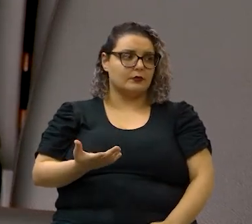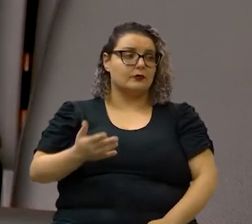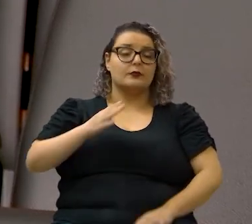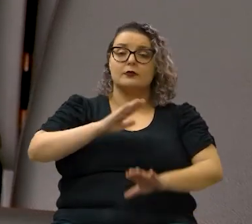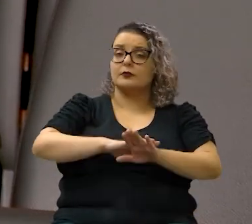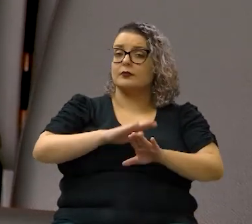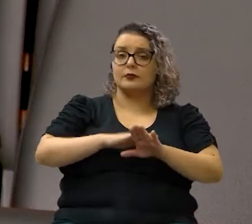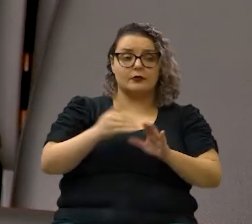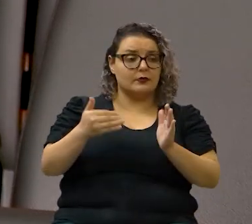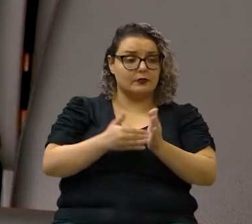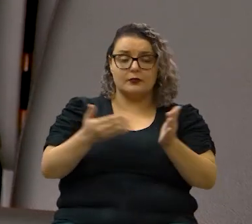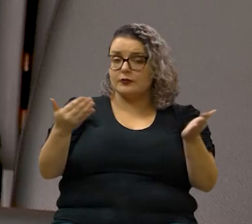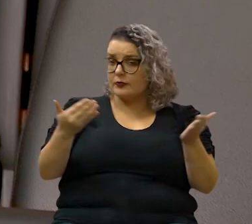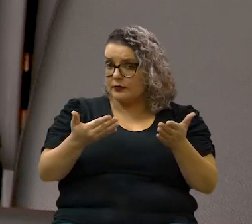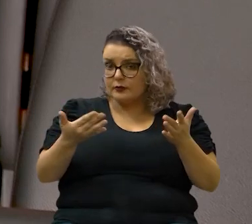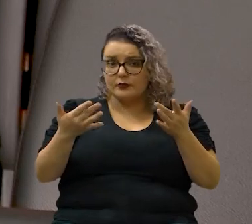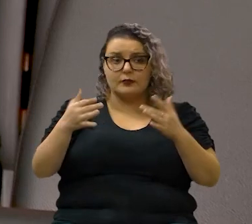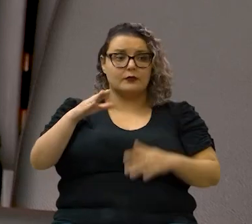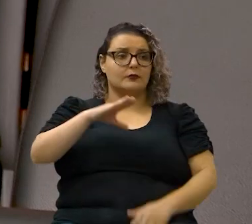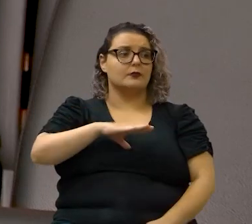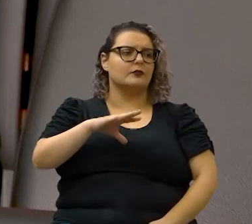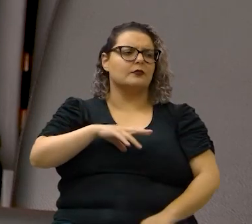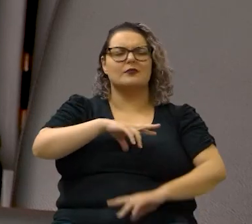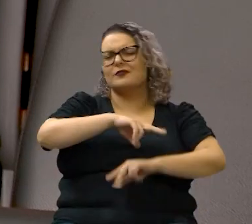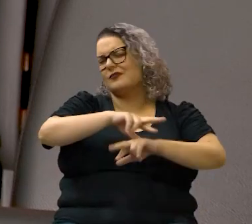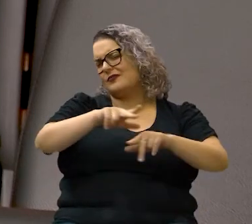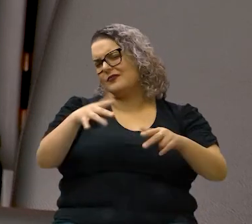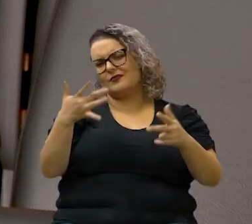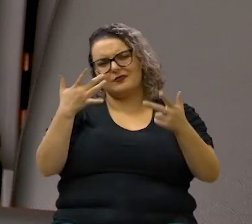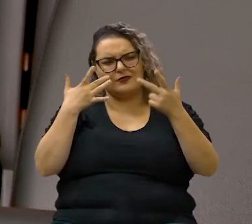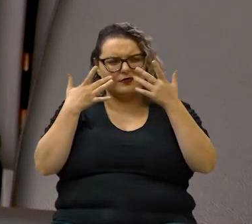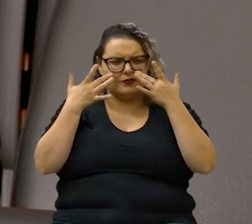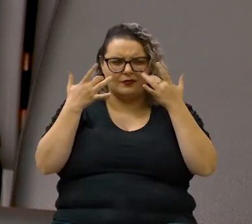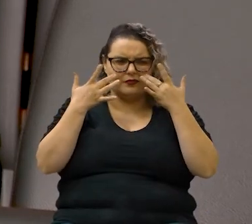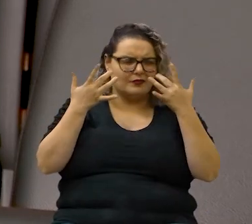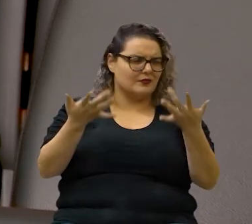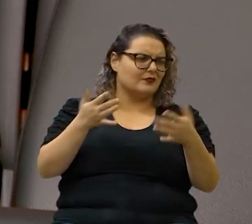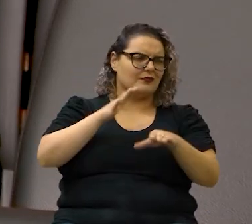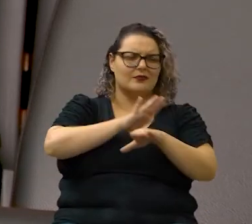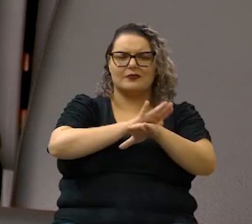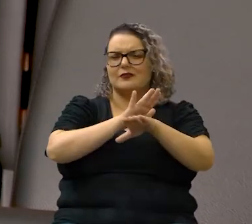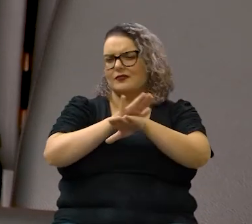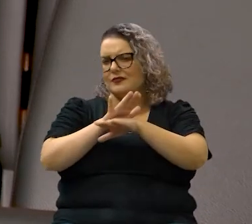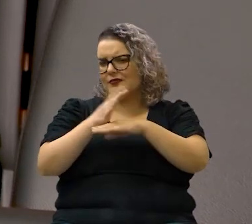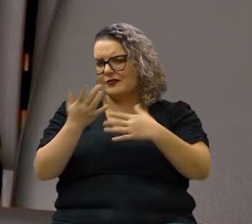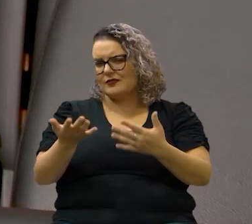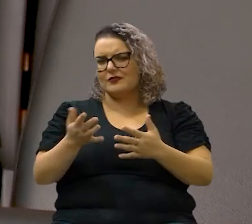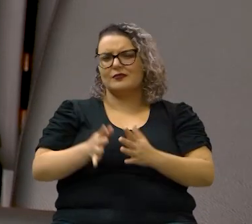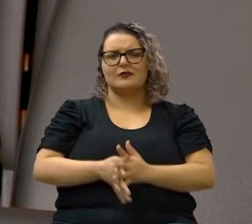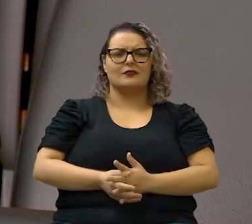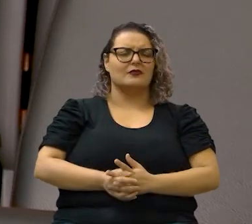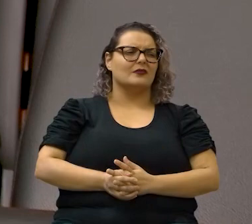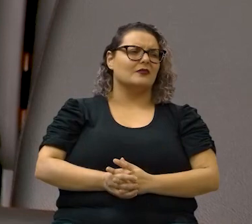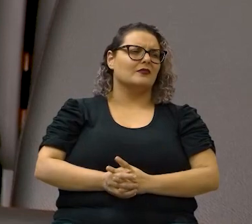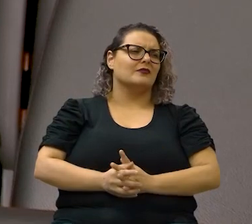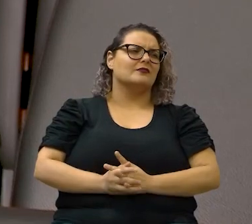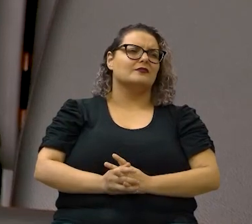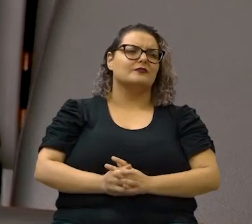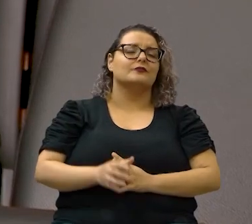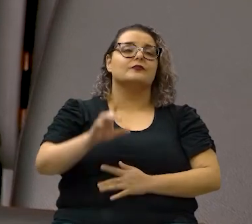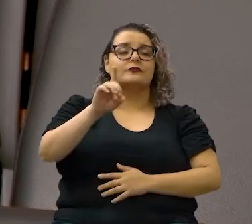até hoje na cidade. Ela fez inúmeras peças, ajudou foi